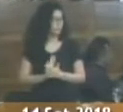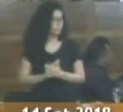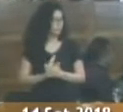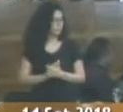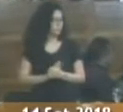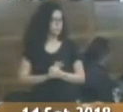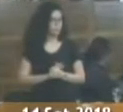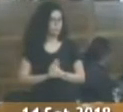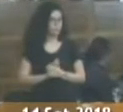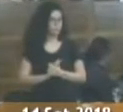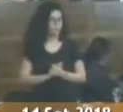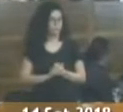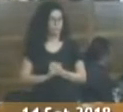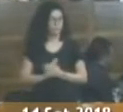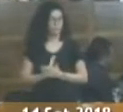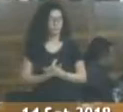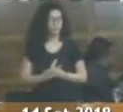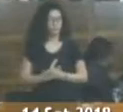Bom,